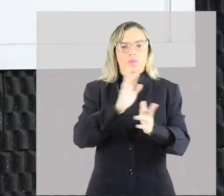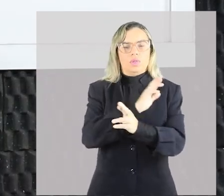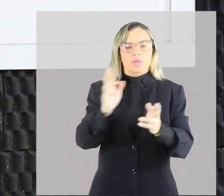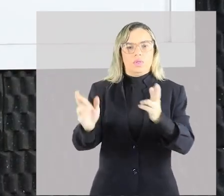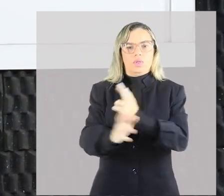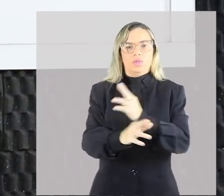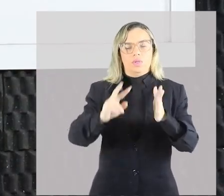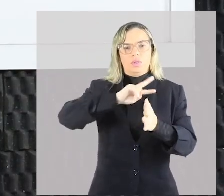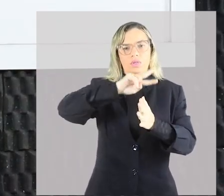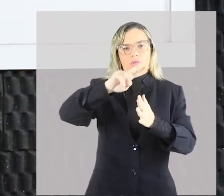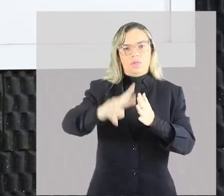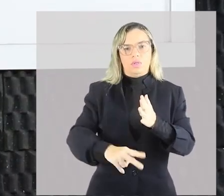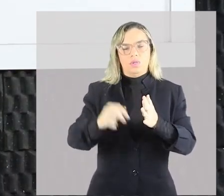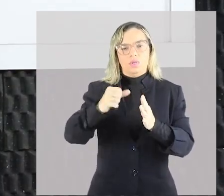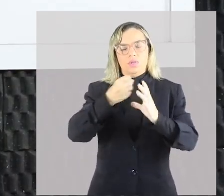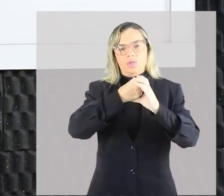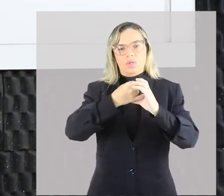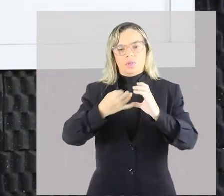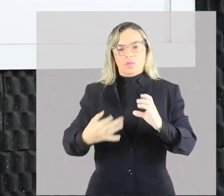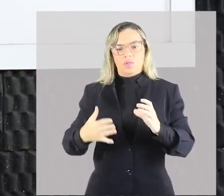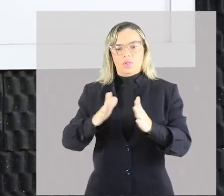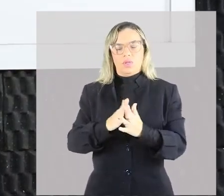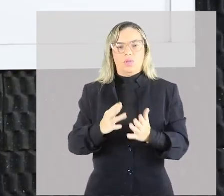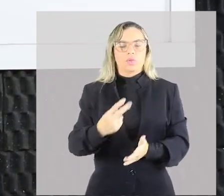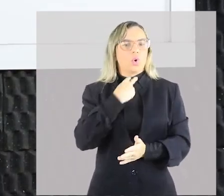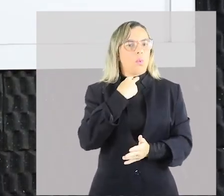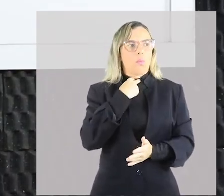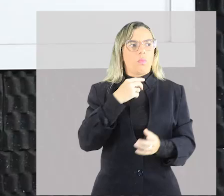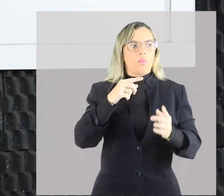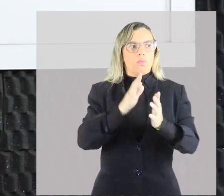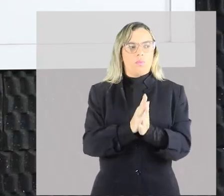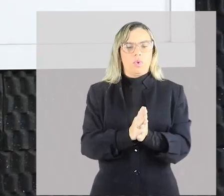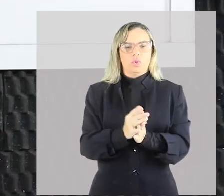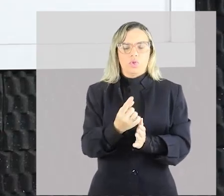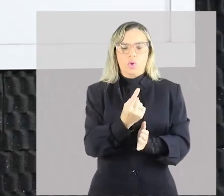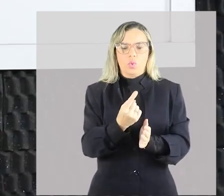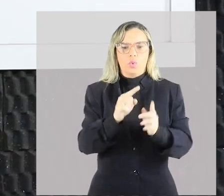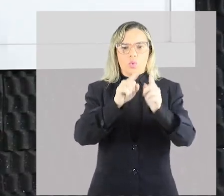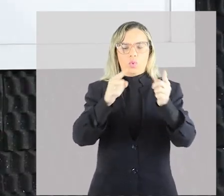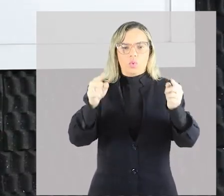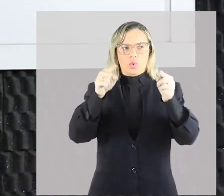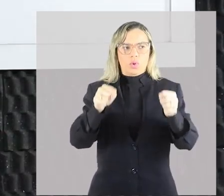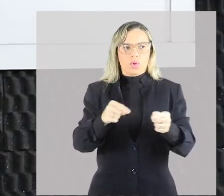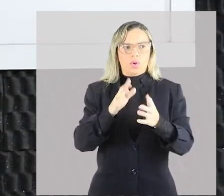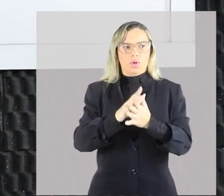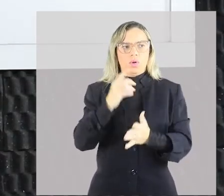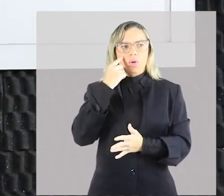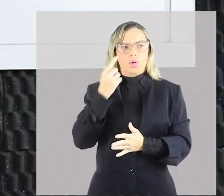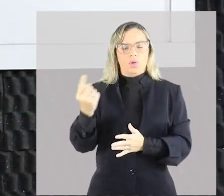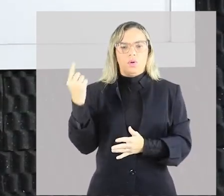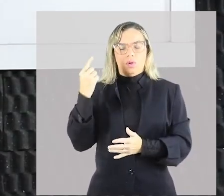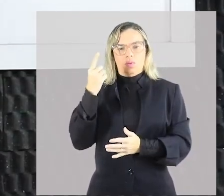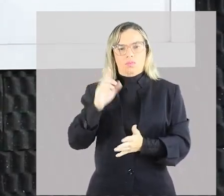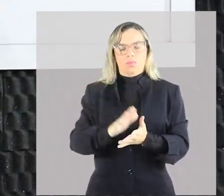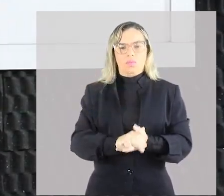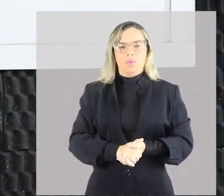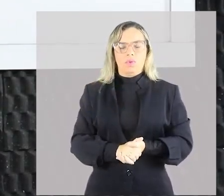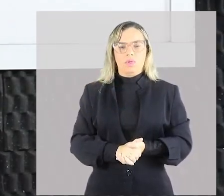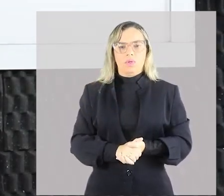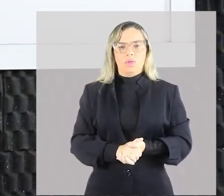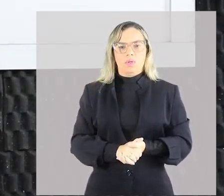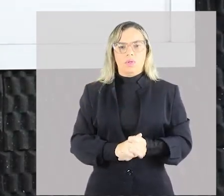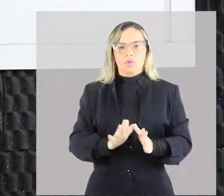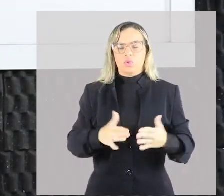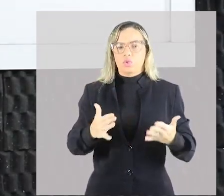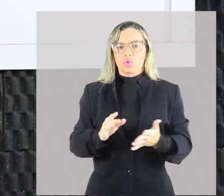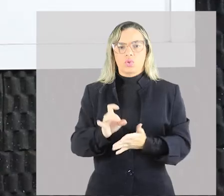elemento, ele está bem caracterizado que é elemento, ele não pode estar assim, ele não pode estar assim, ele não pode estar dessa forma, ele está na forma